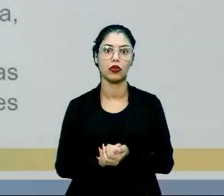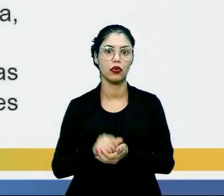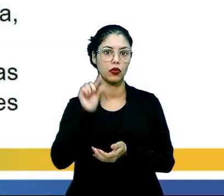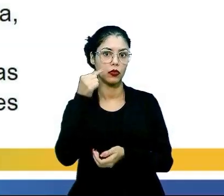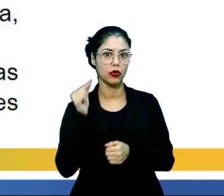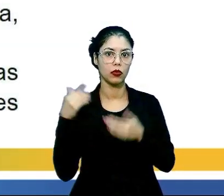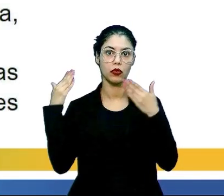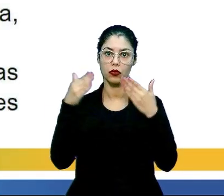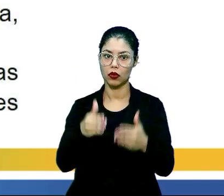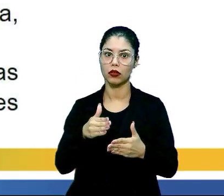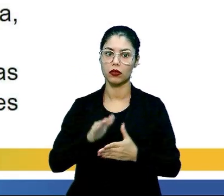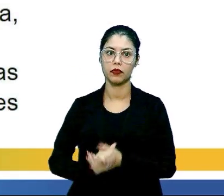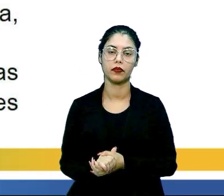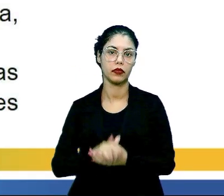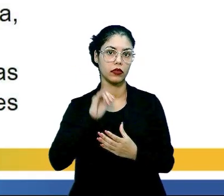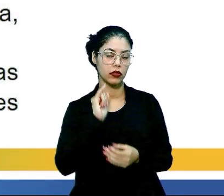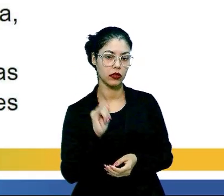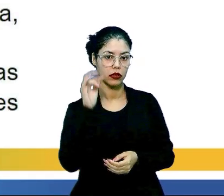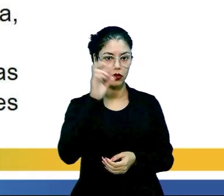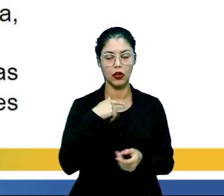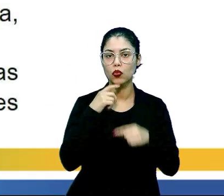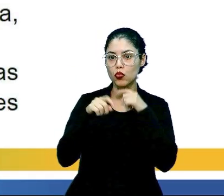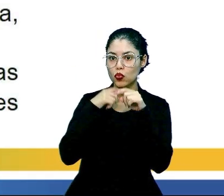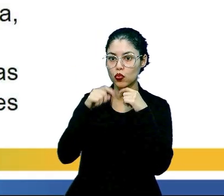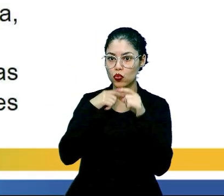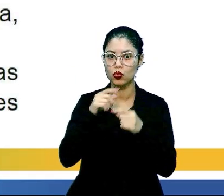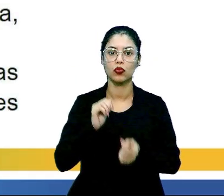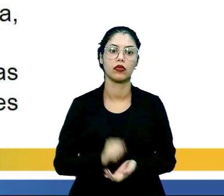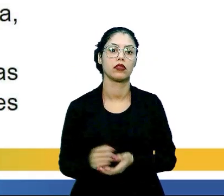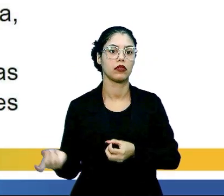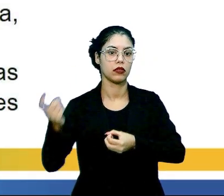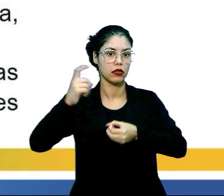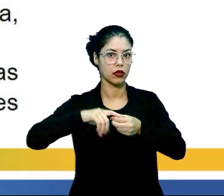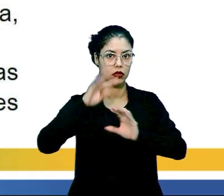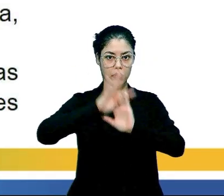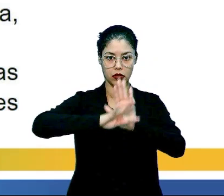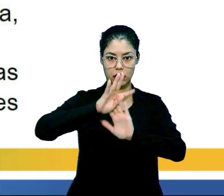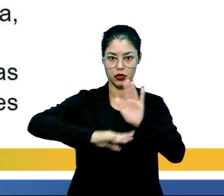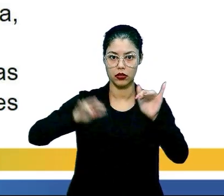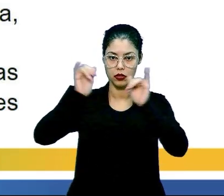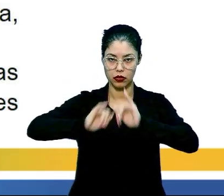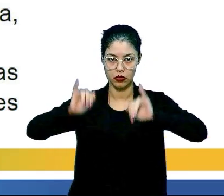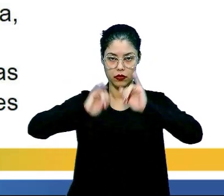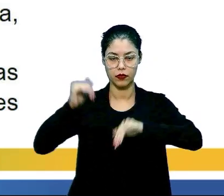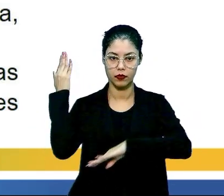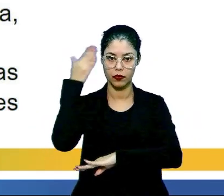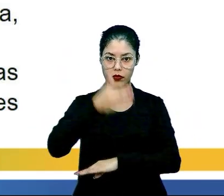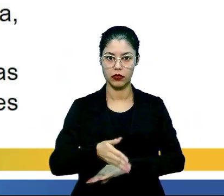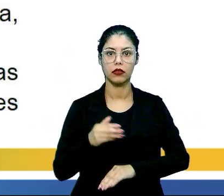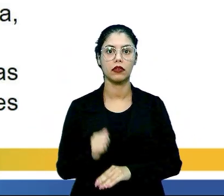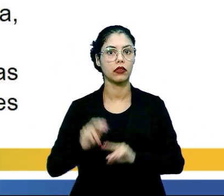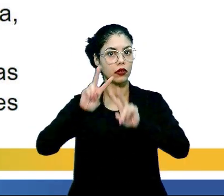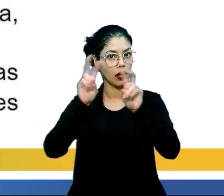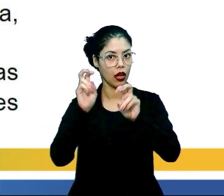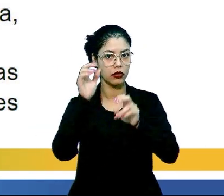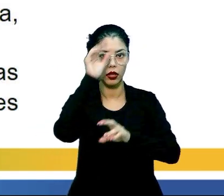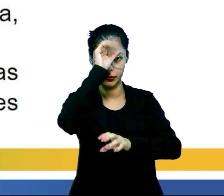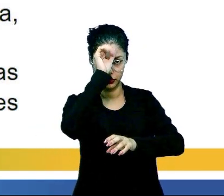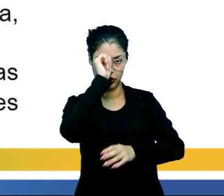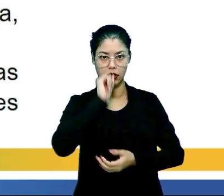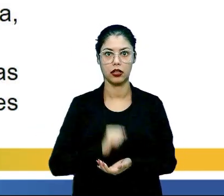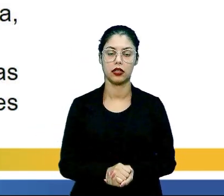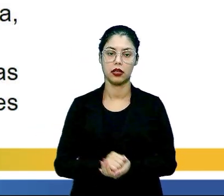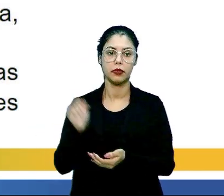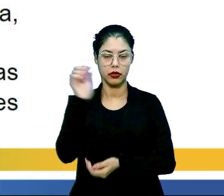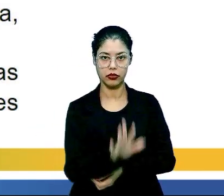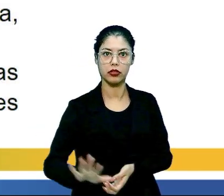mais específico. Se você ficou na dúvida, você volta ao texto, busca alguma informação que possa lhe dar um direcionamento sobre esse conhecimento. Mas